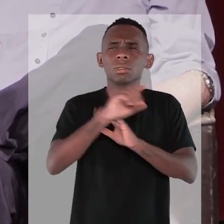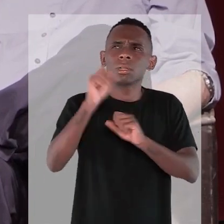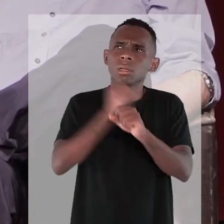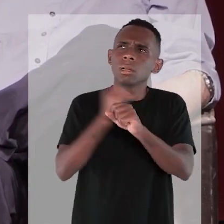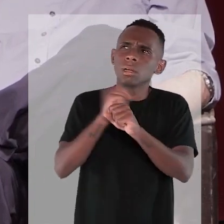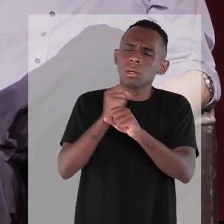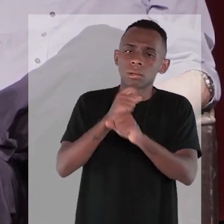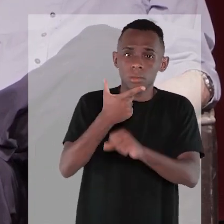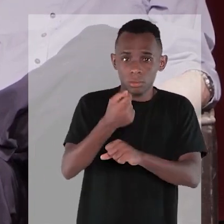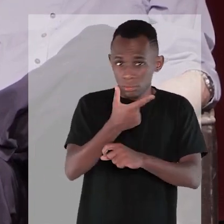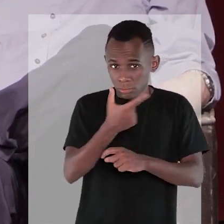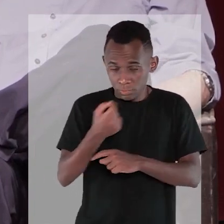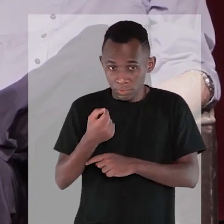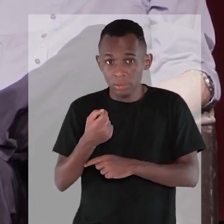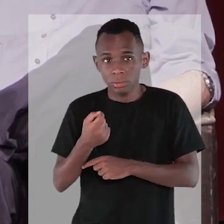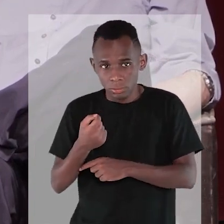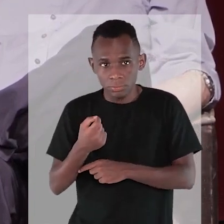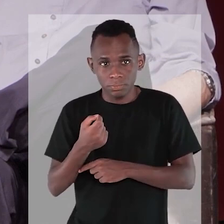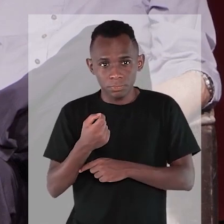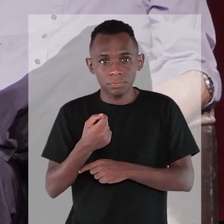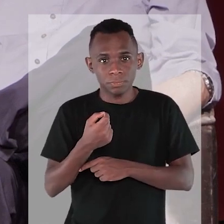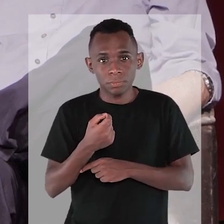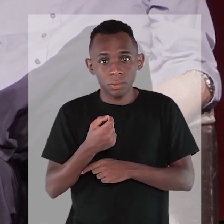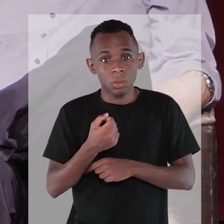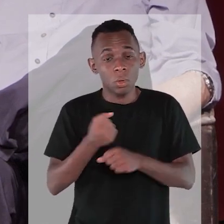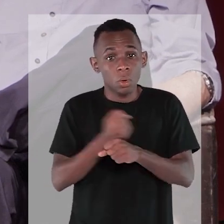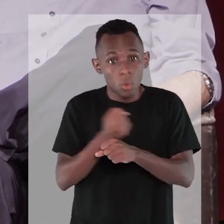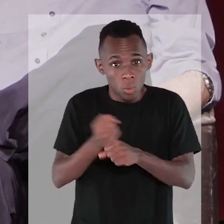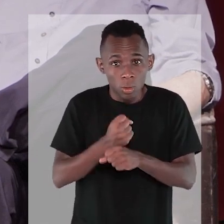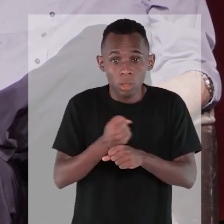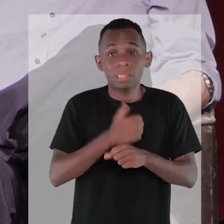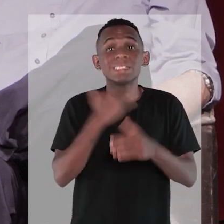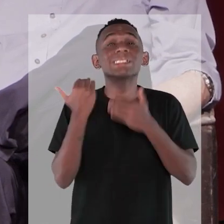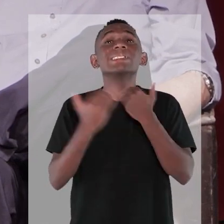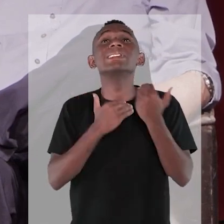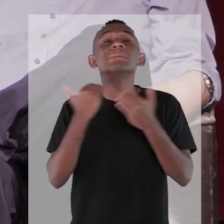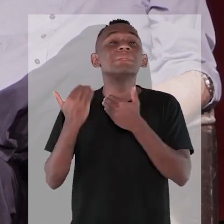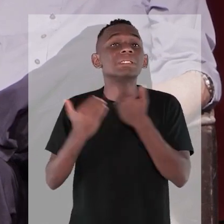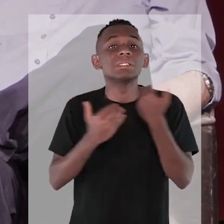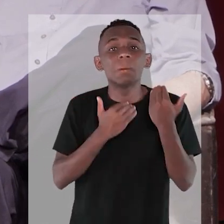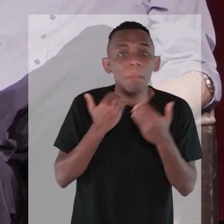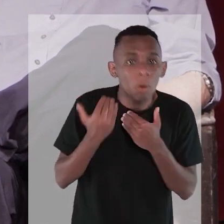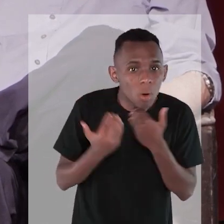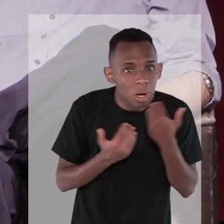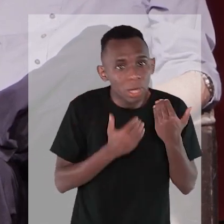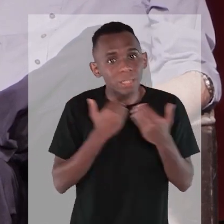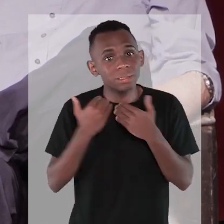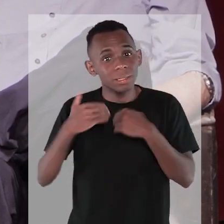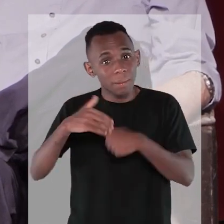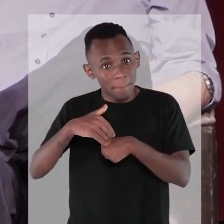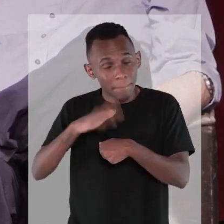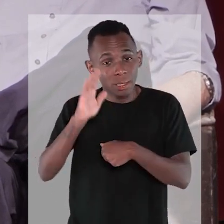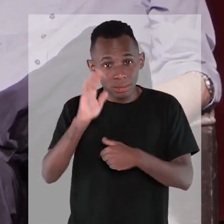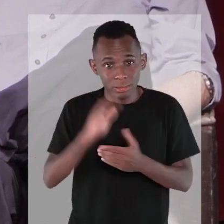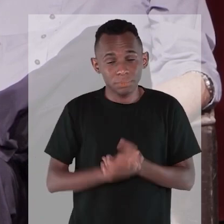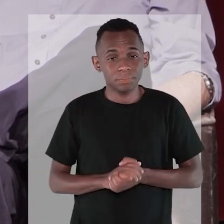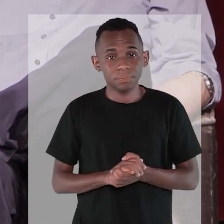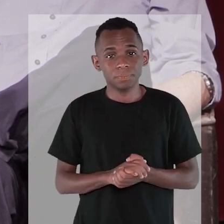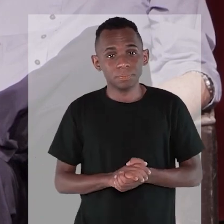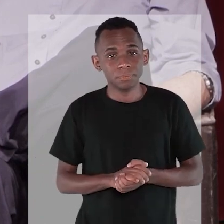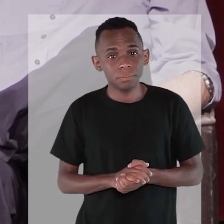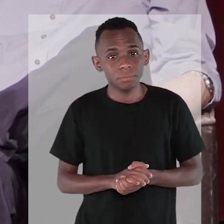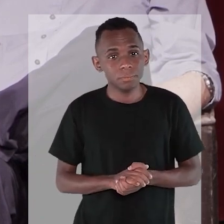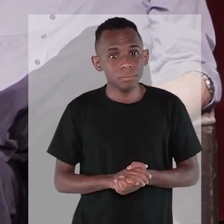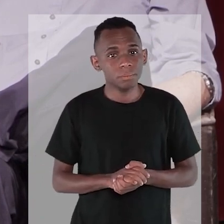o ano mais mortífero da história do Brasil até aquele momento, porque em 2021, se eu não me engano, foram mais pessoas mortas do que 2020,